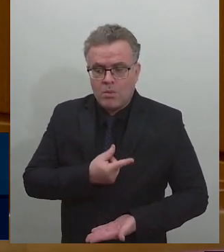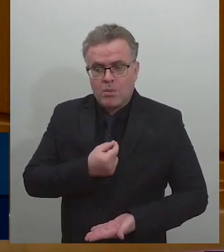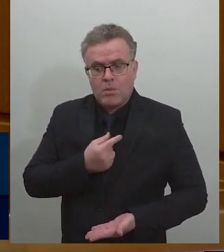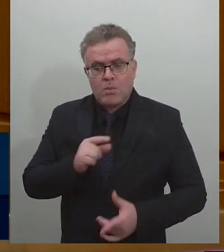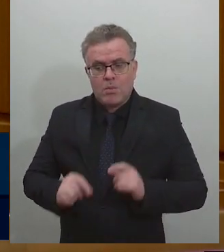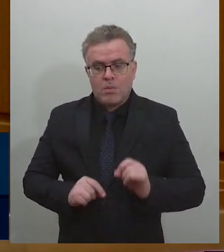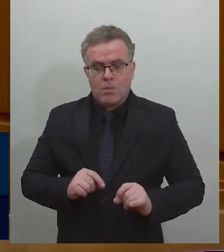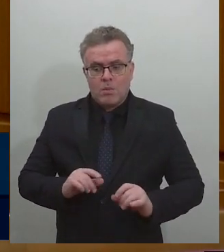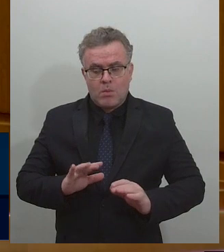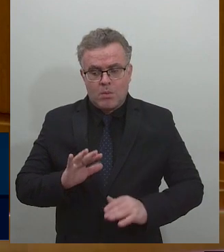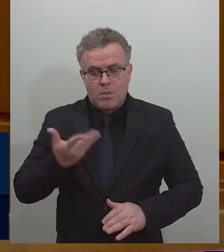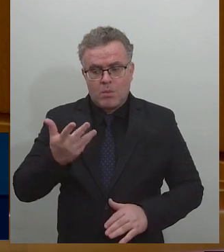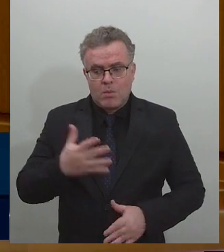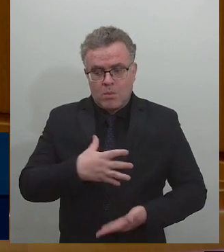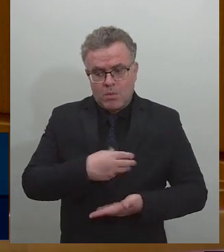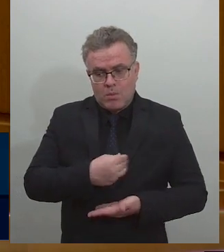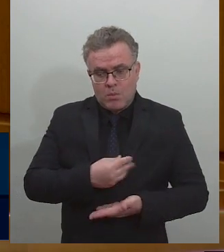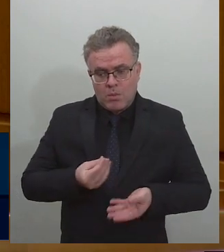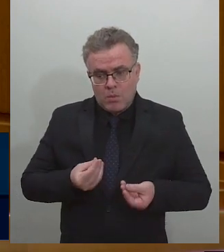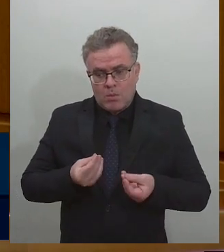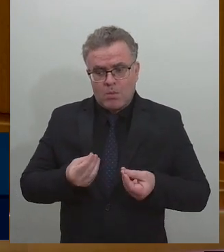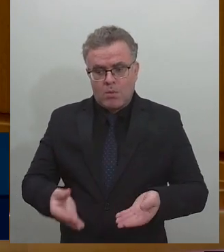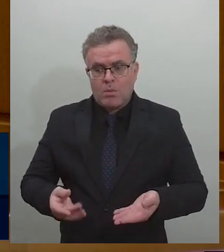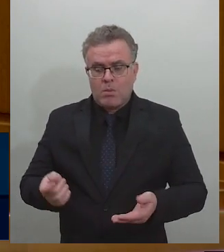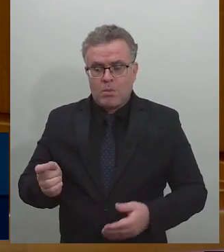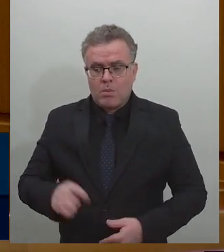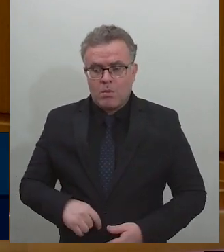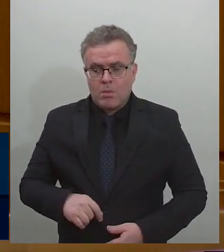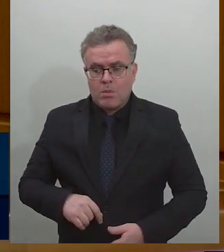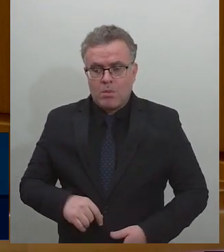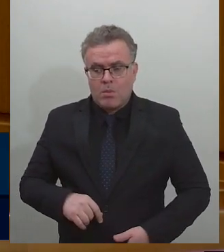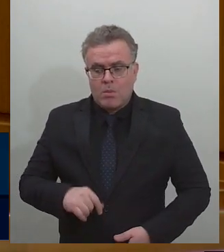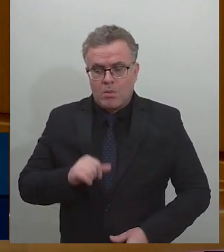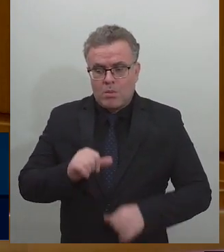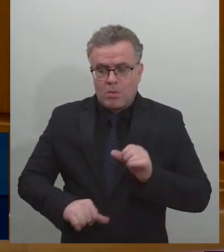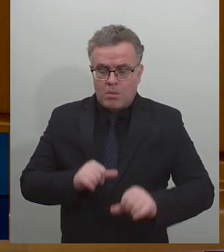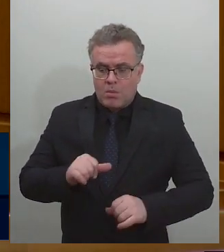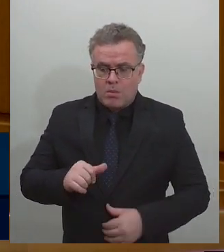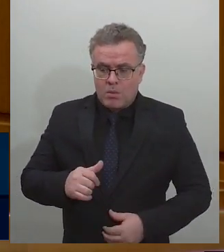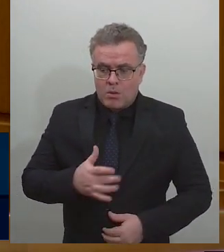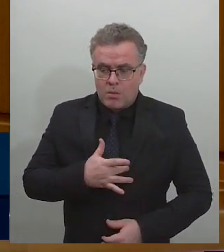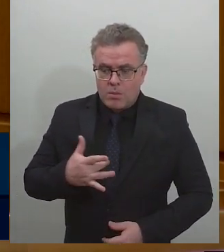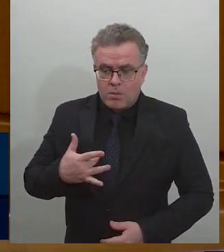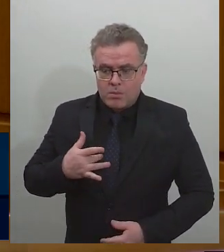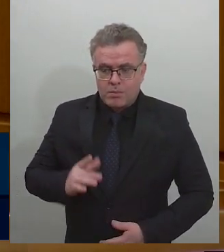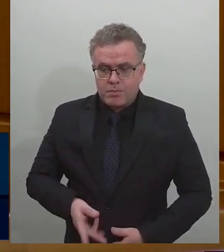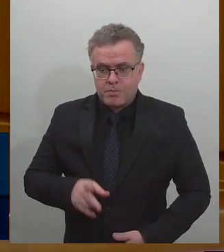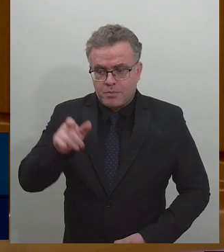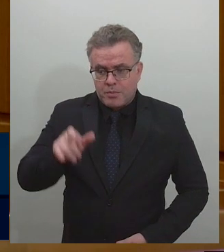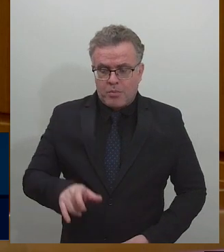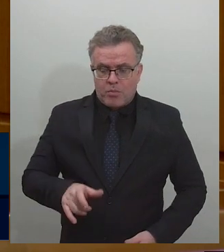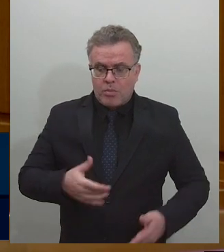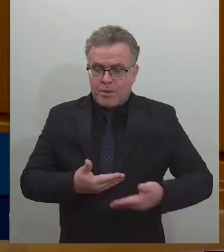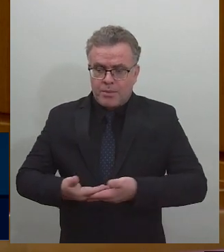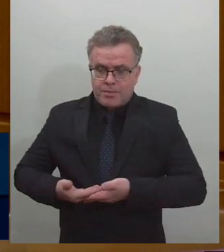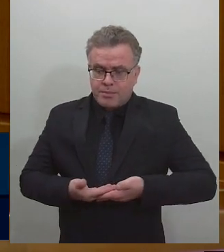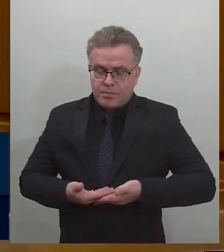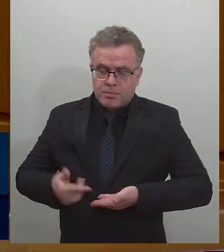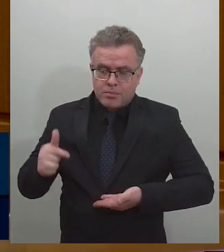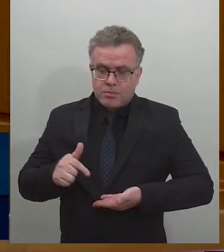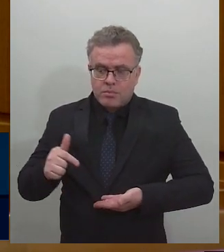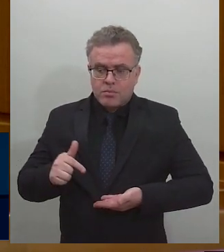transformar a saúde do seu filho, o futuro da inteligência, do poder cognitivo do seu filho, é